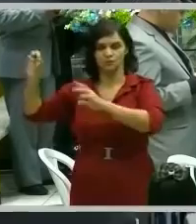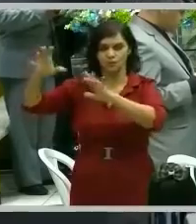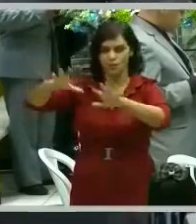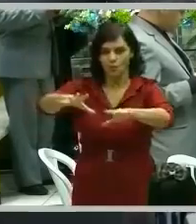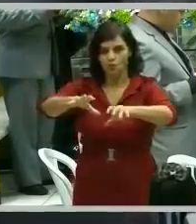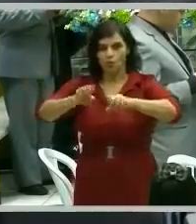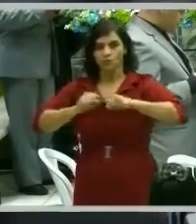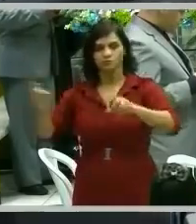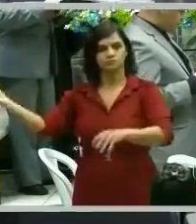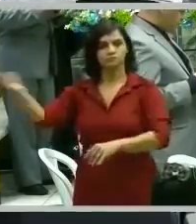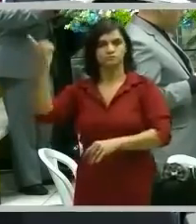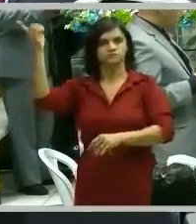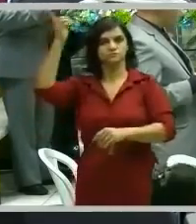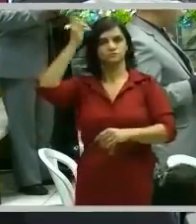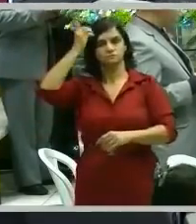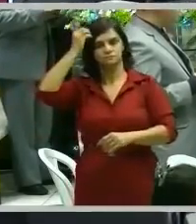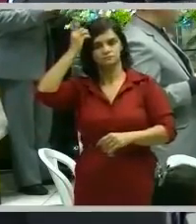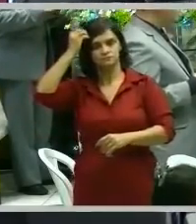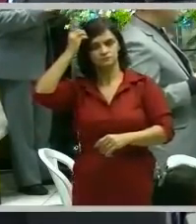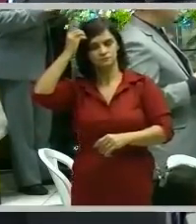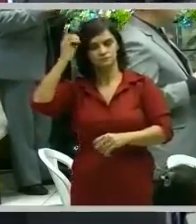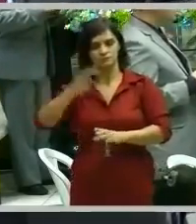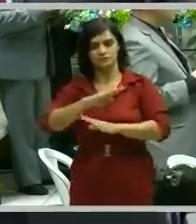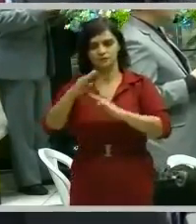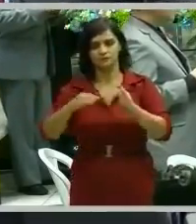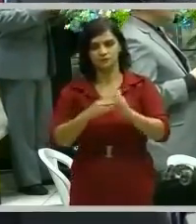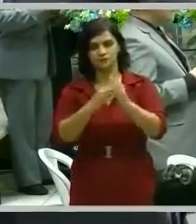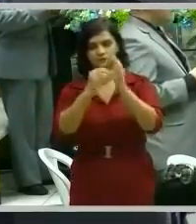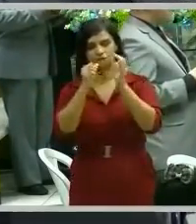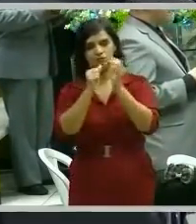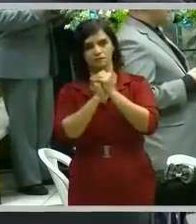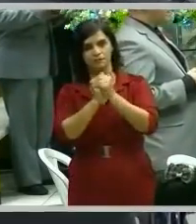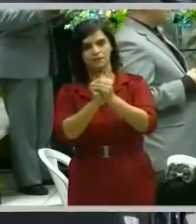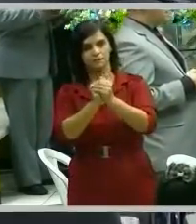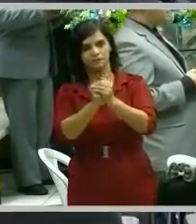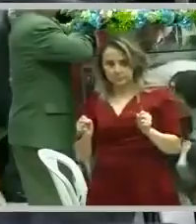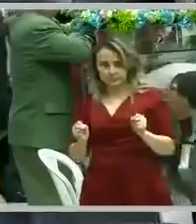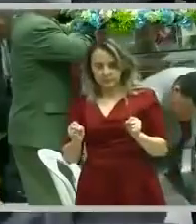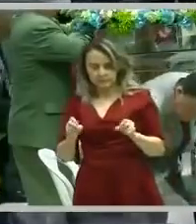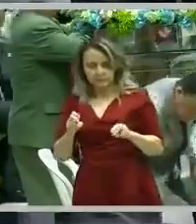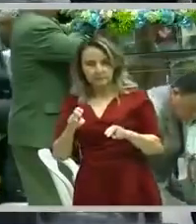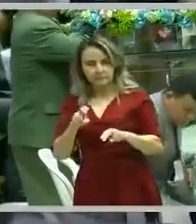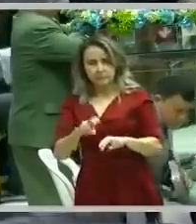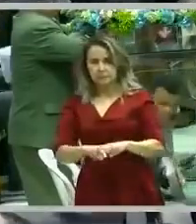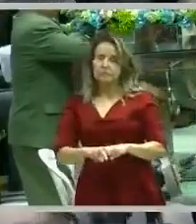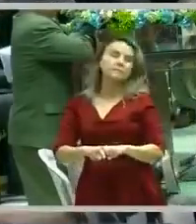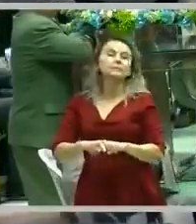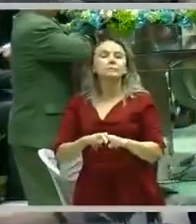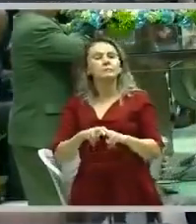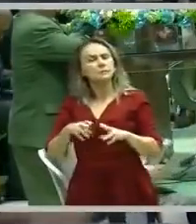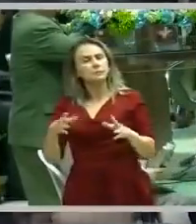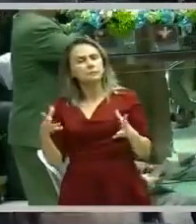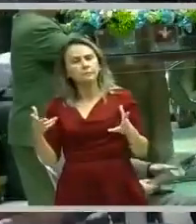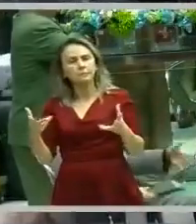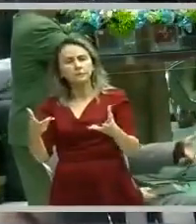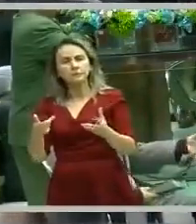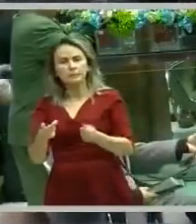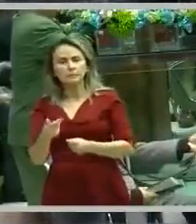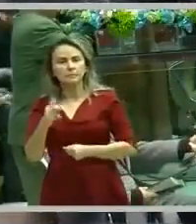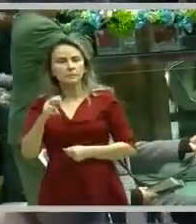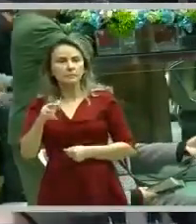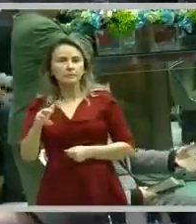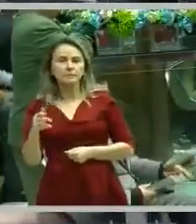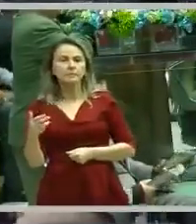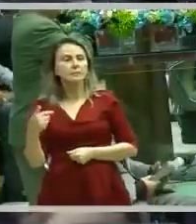Davi. E todos dizem o que, meus amados irmãos? Amém. Amém. Que maravilha, irmãos, é